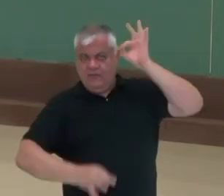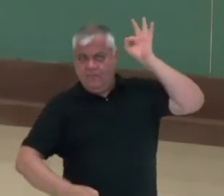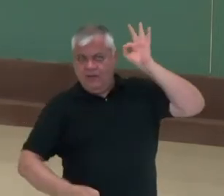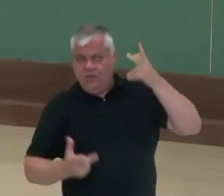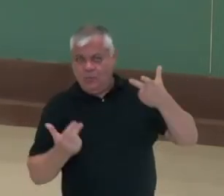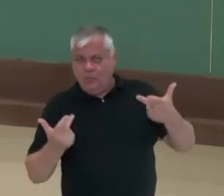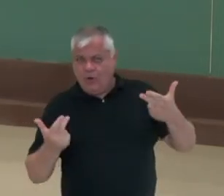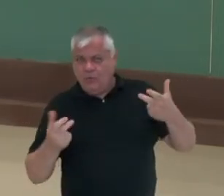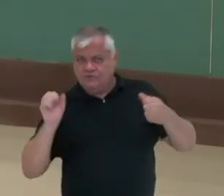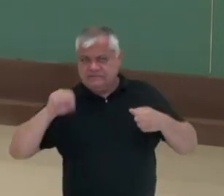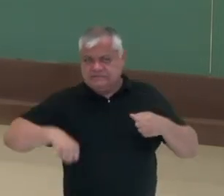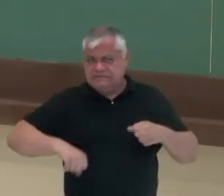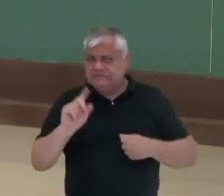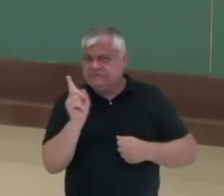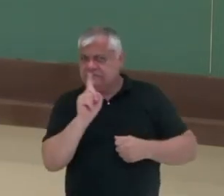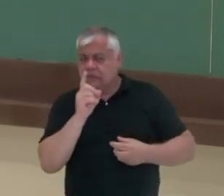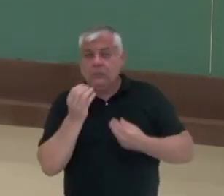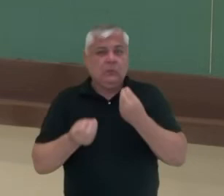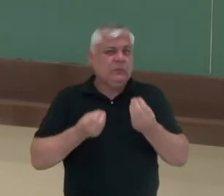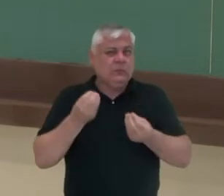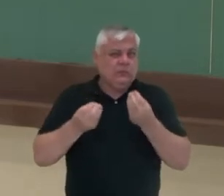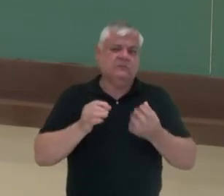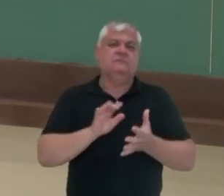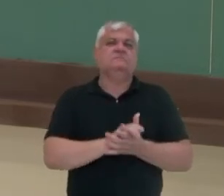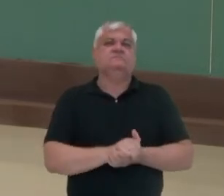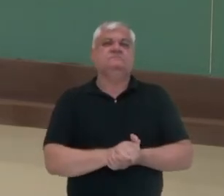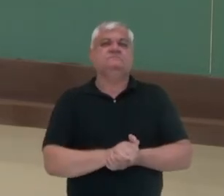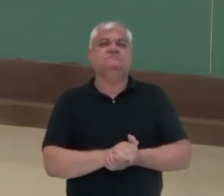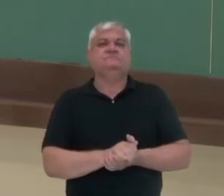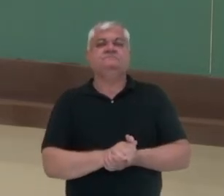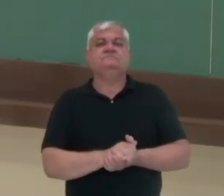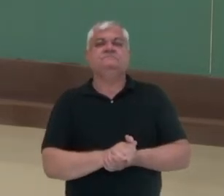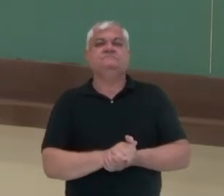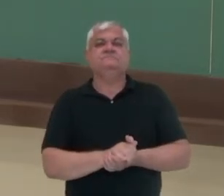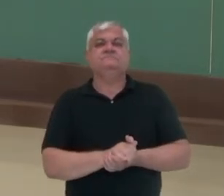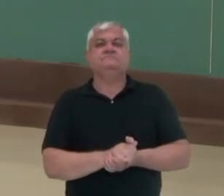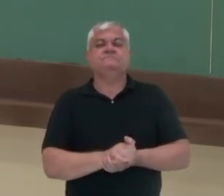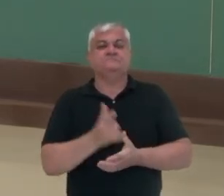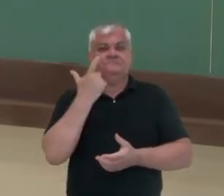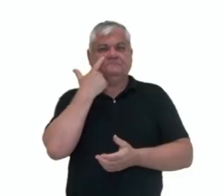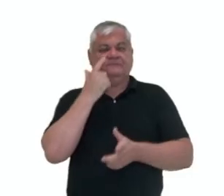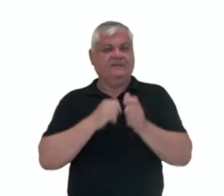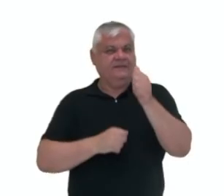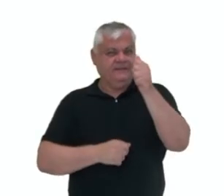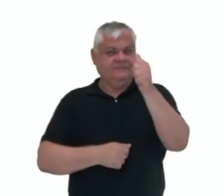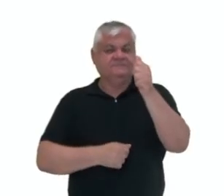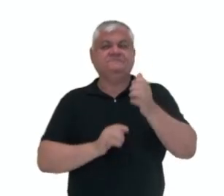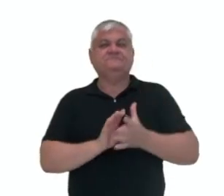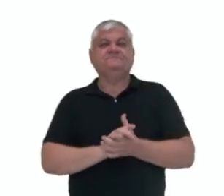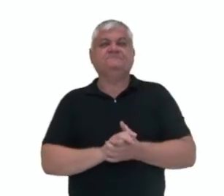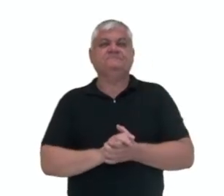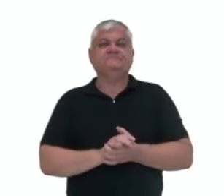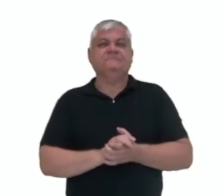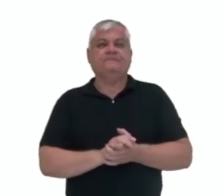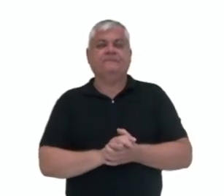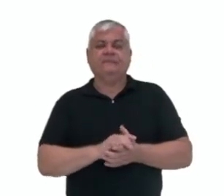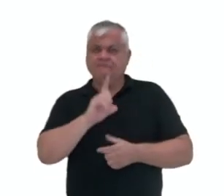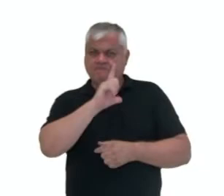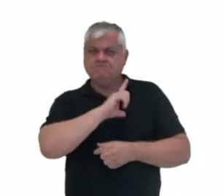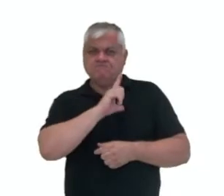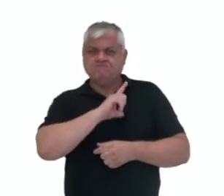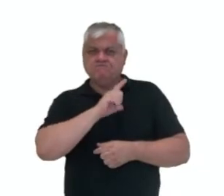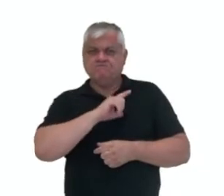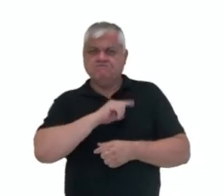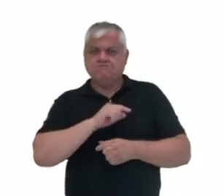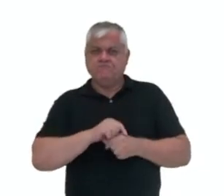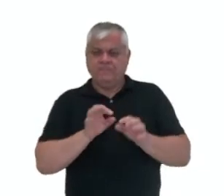Se sim, qual é a constante de proporcionalidade? Vamos imaginar a letra A primeiro. Gente, existem outros